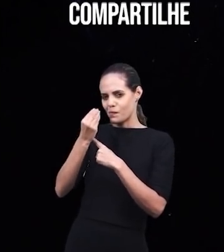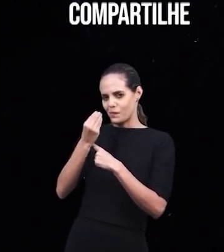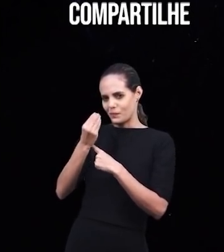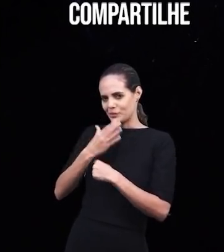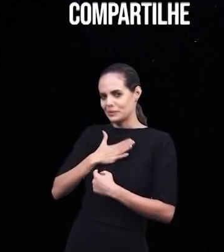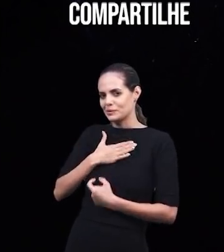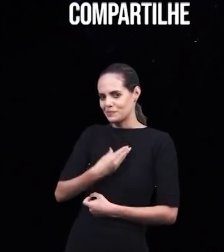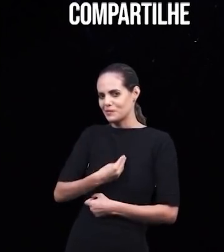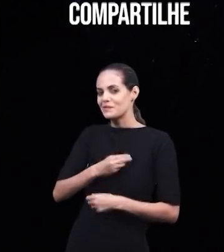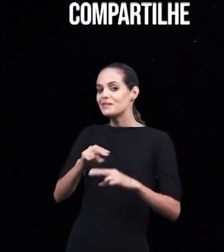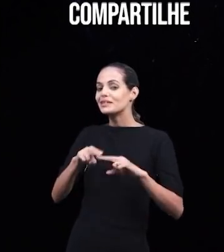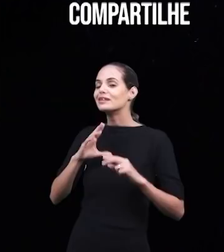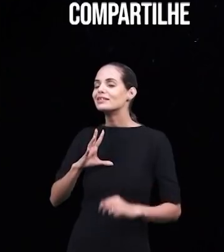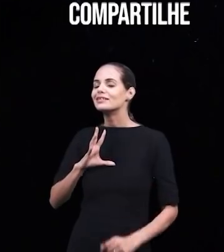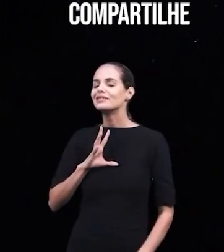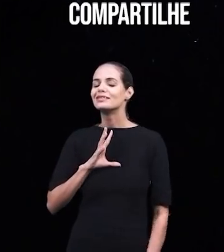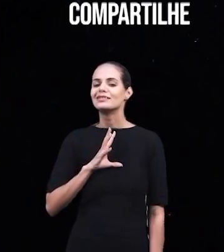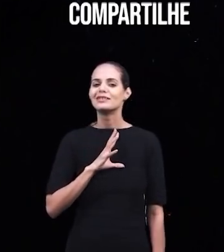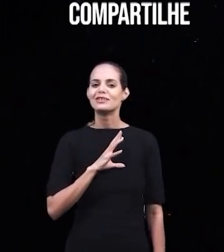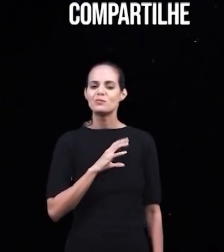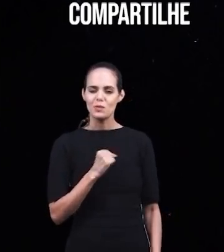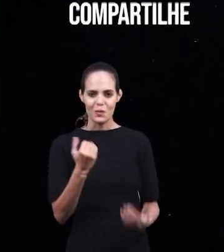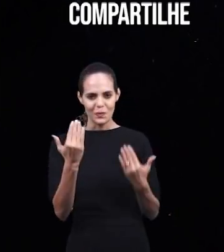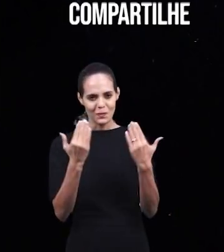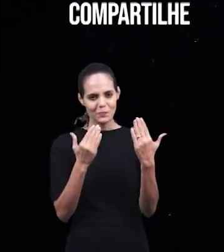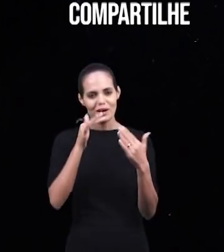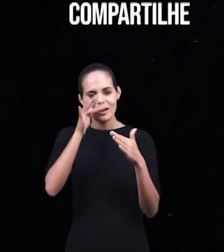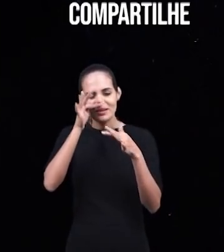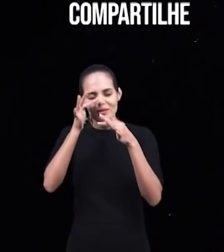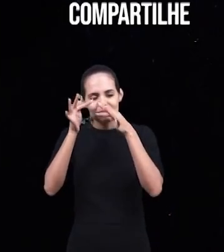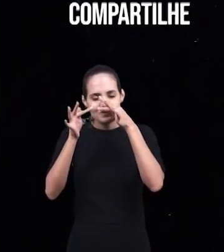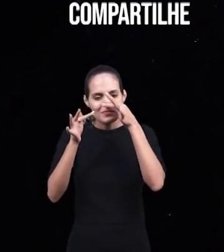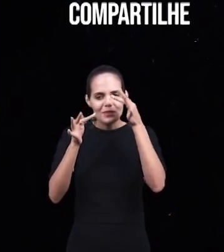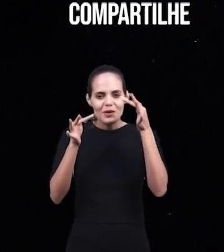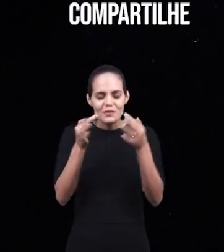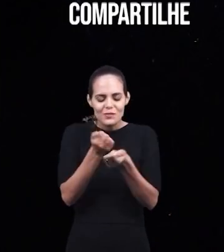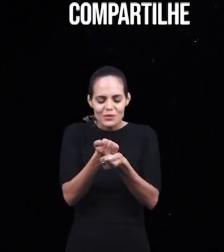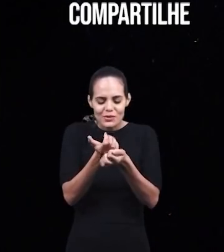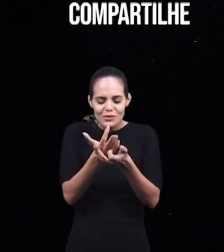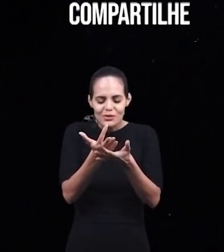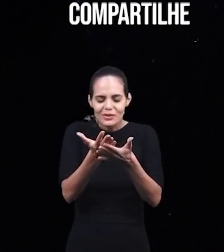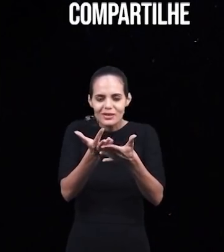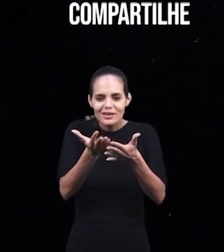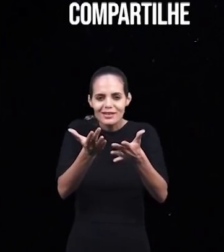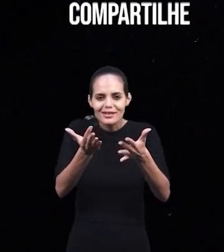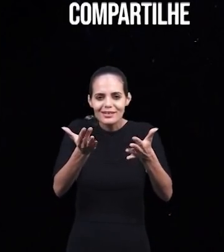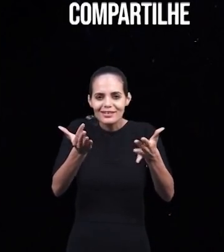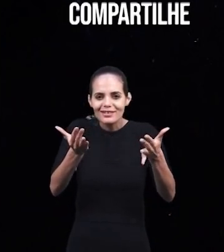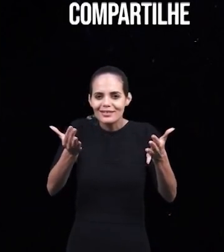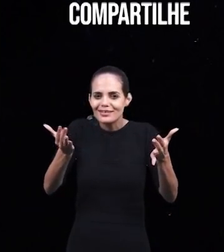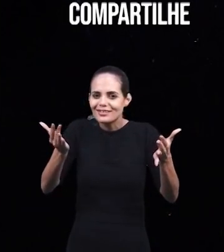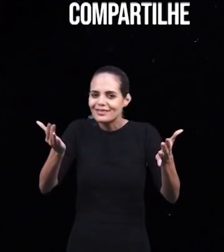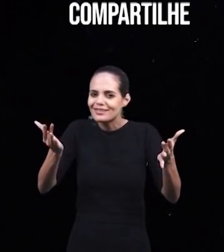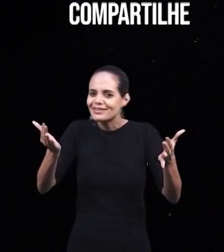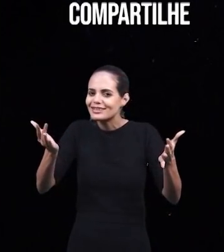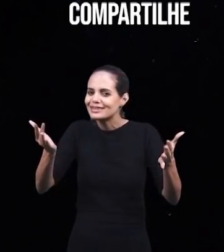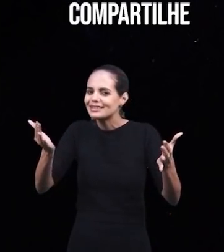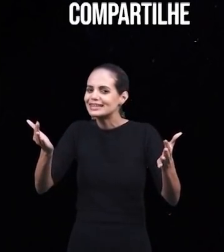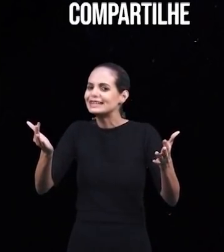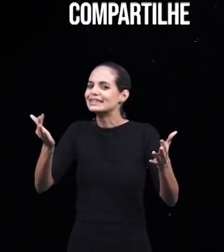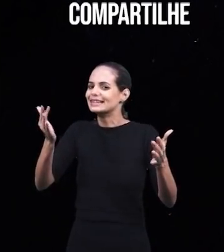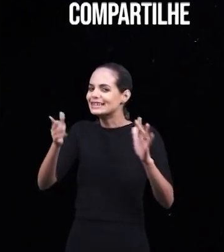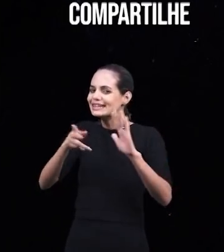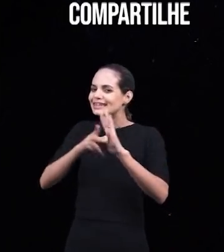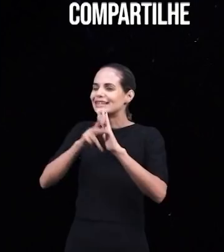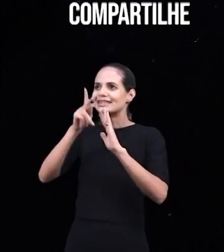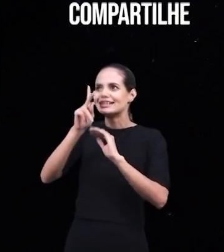com teu amor, como uma flor pequena em teu